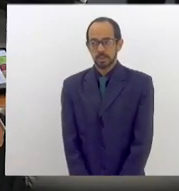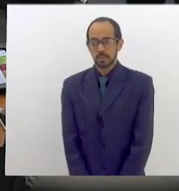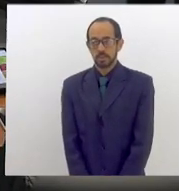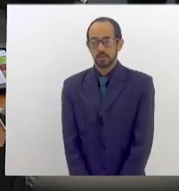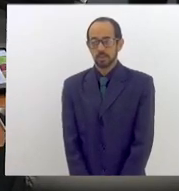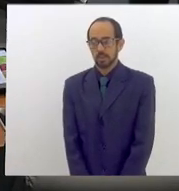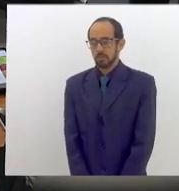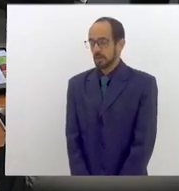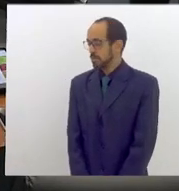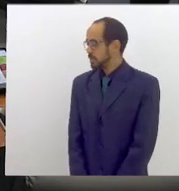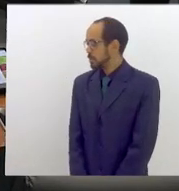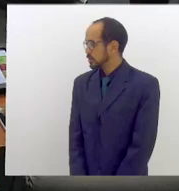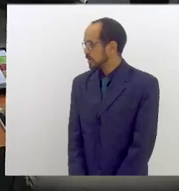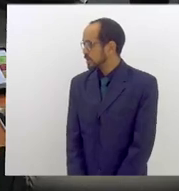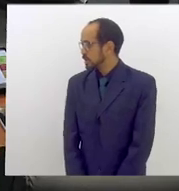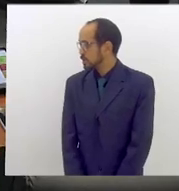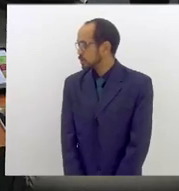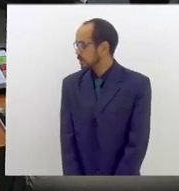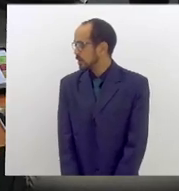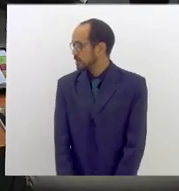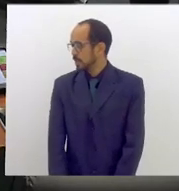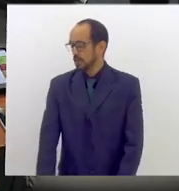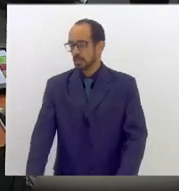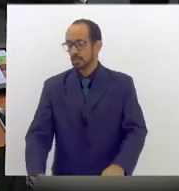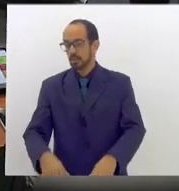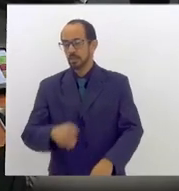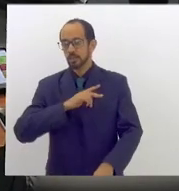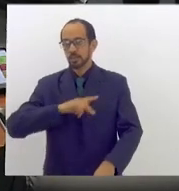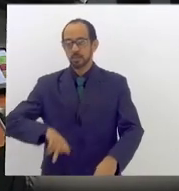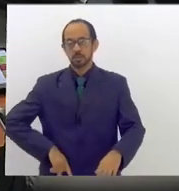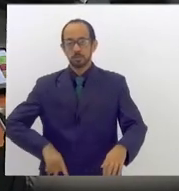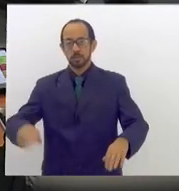presente Presidente sim